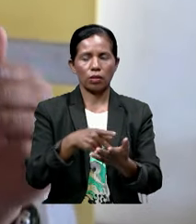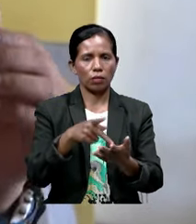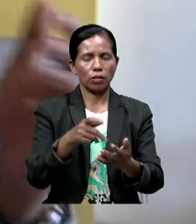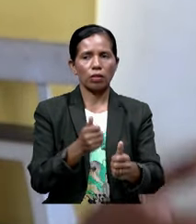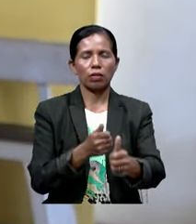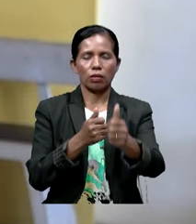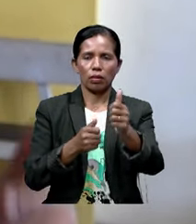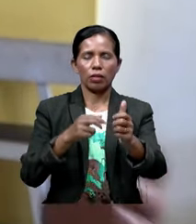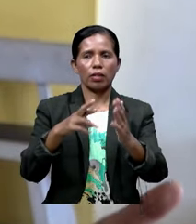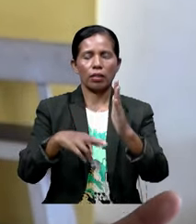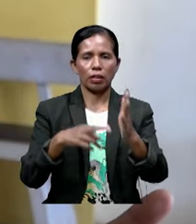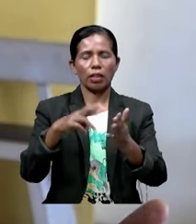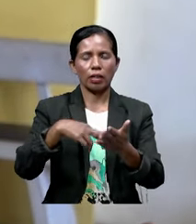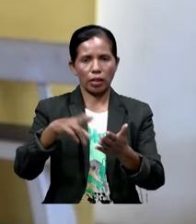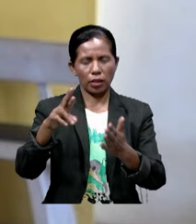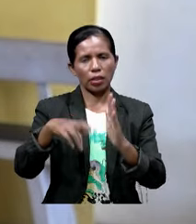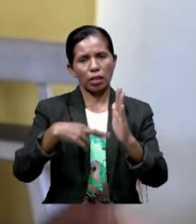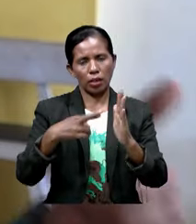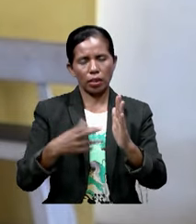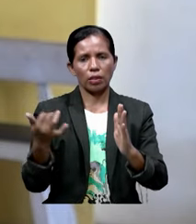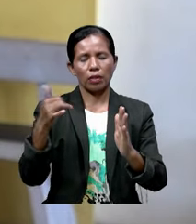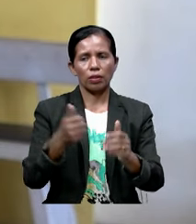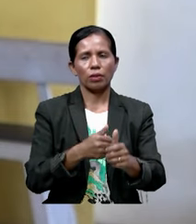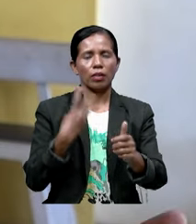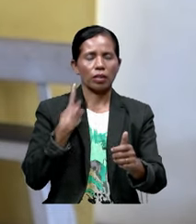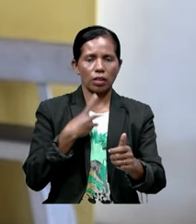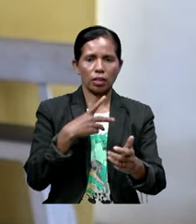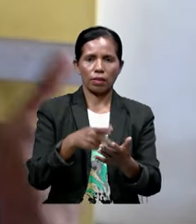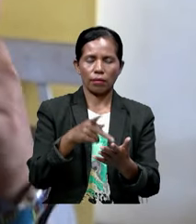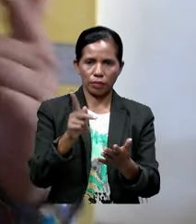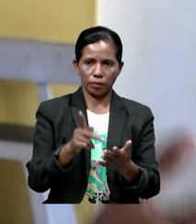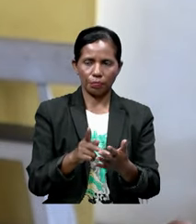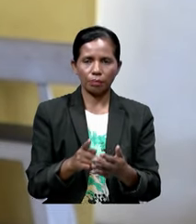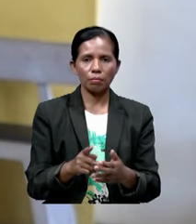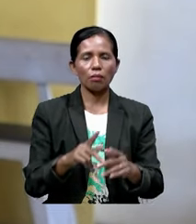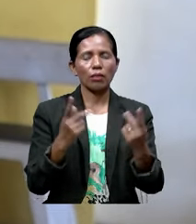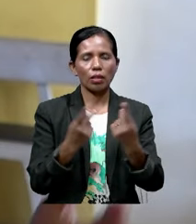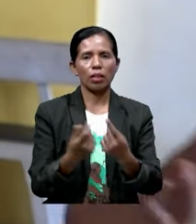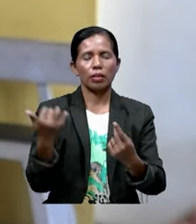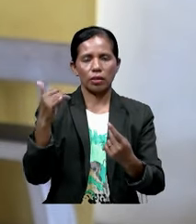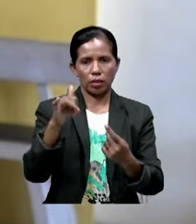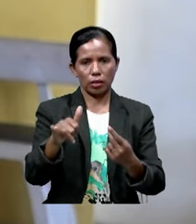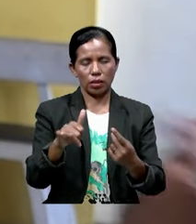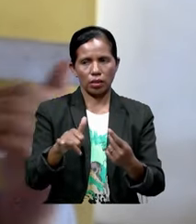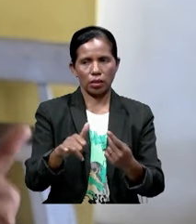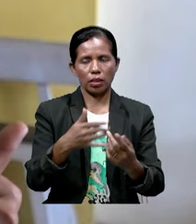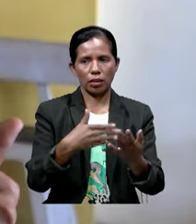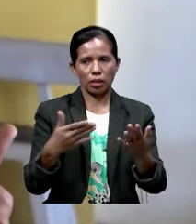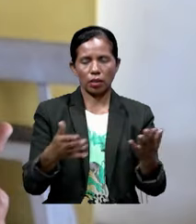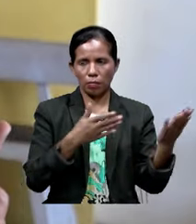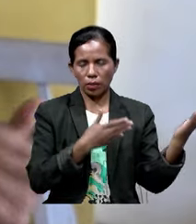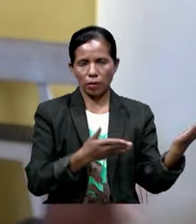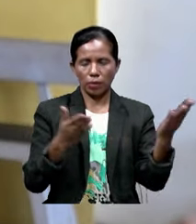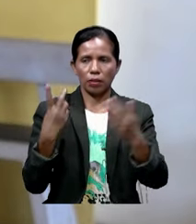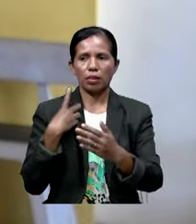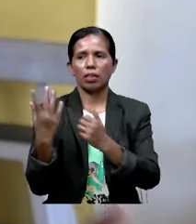na requisitos, critérios, baseia ba, e tenha custom, linha regulamento, não mas imigração, se a ser nem bela, tamo mais